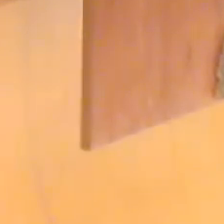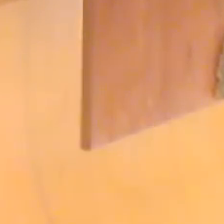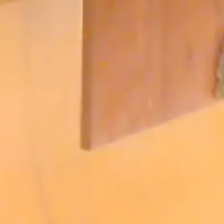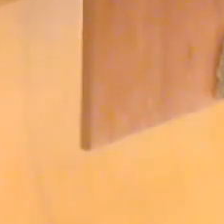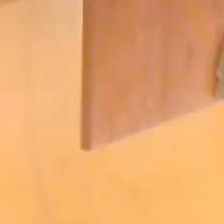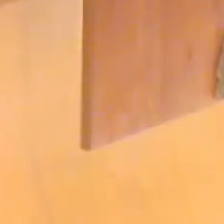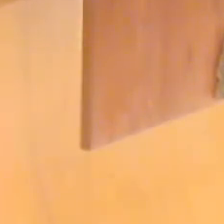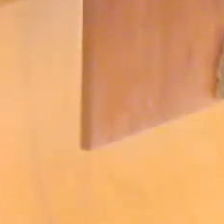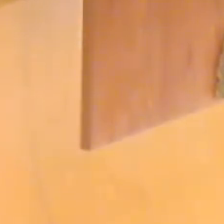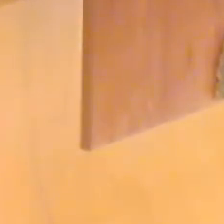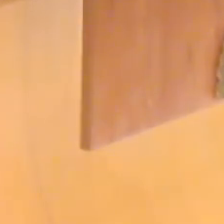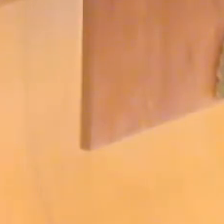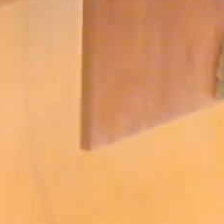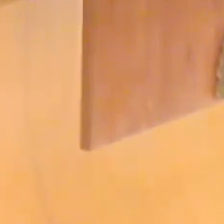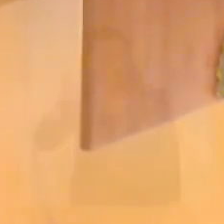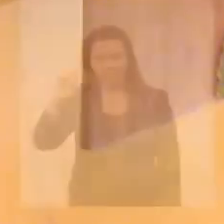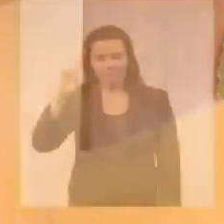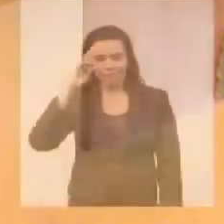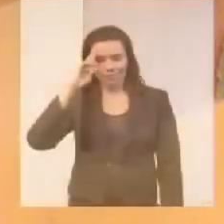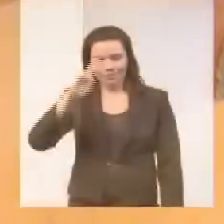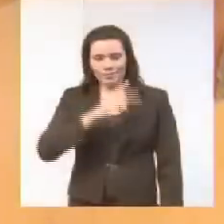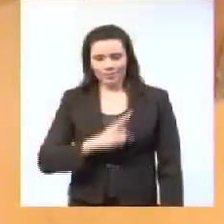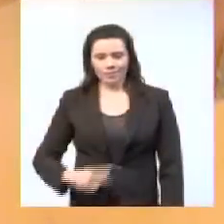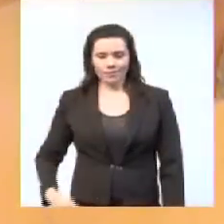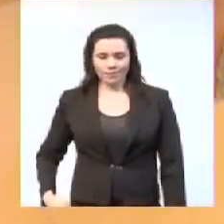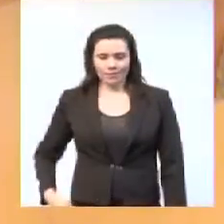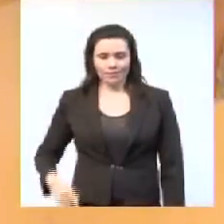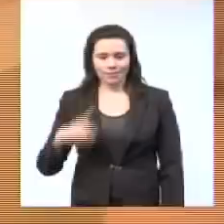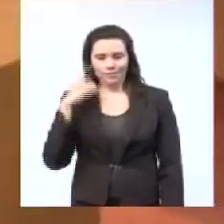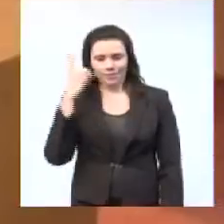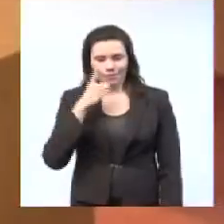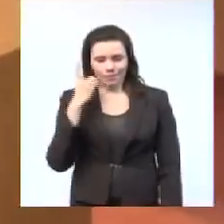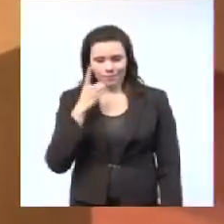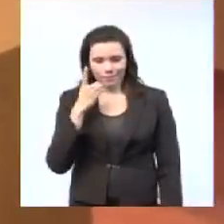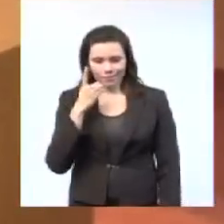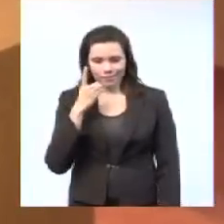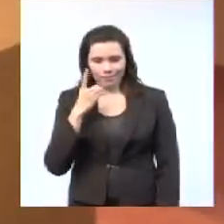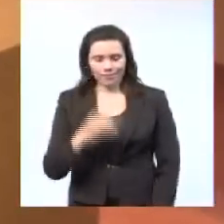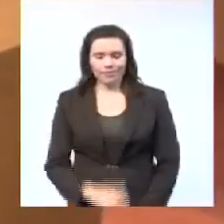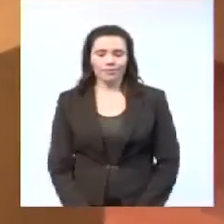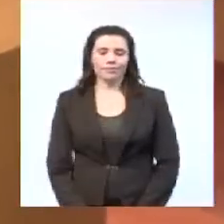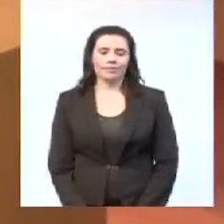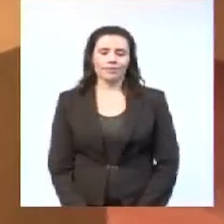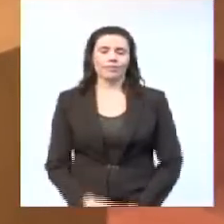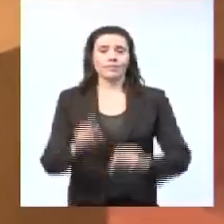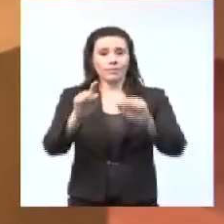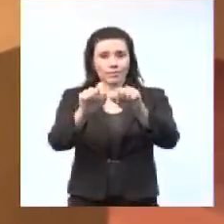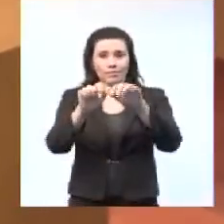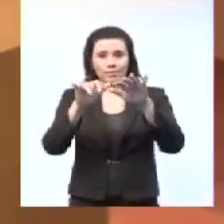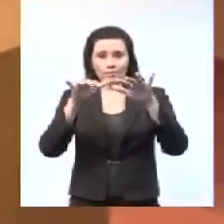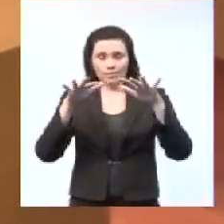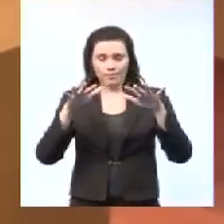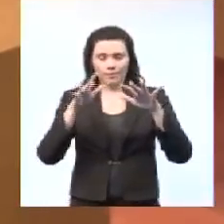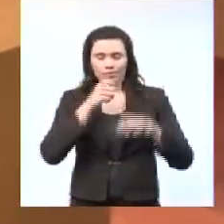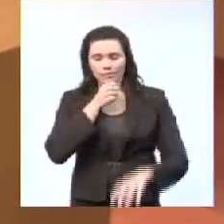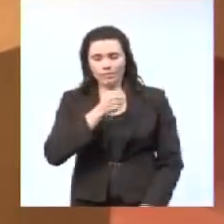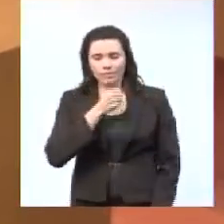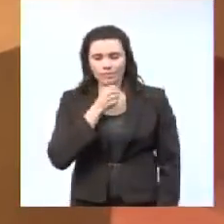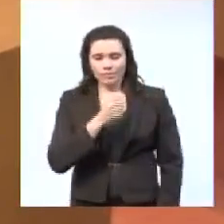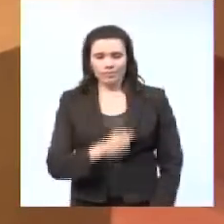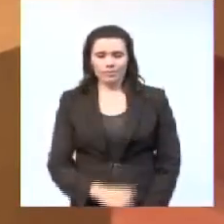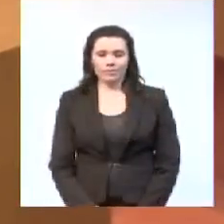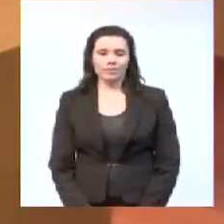Senhor presidente, senhores deputados, galeria, imprensa, e também